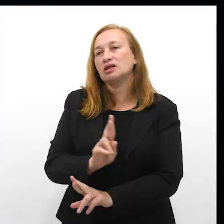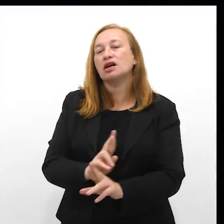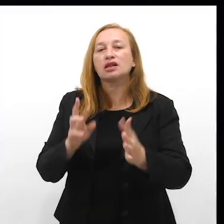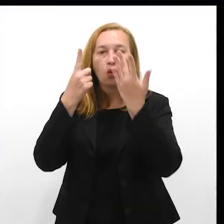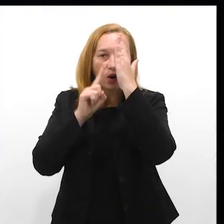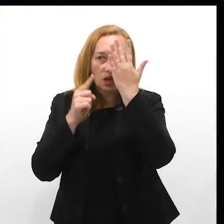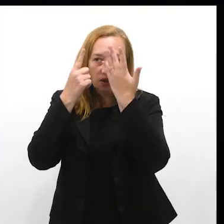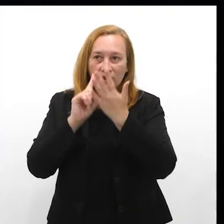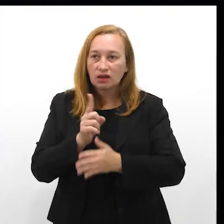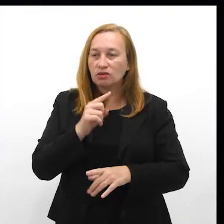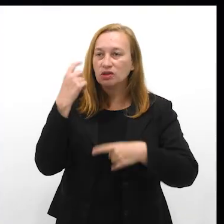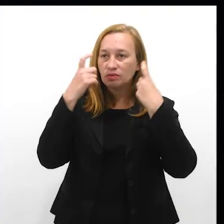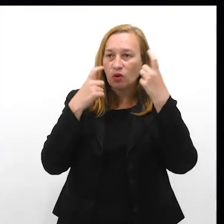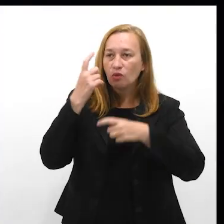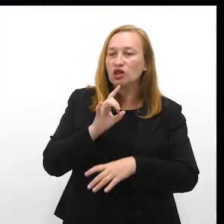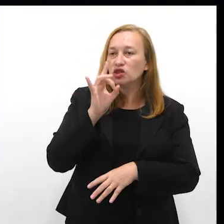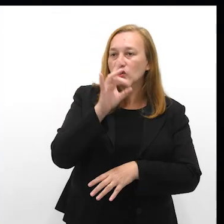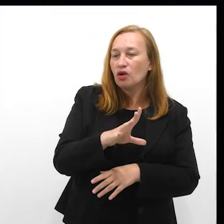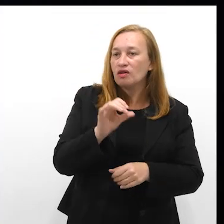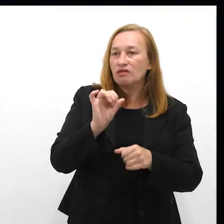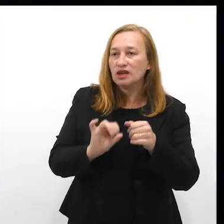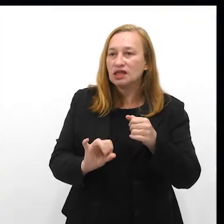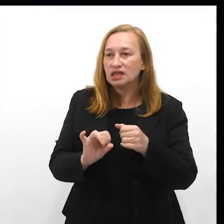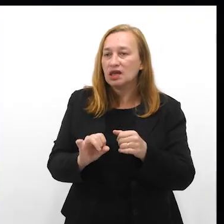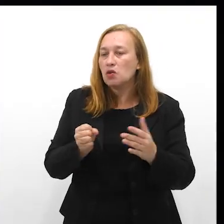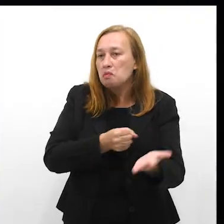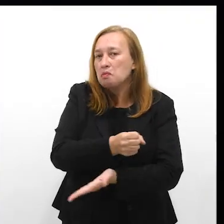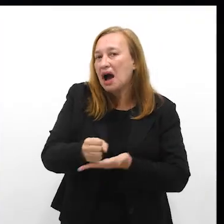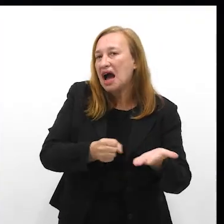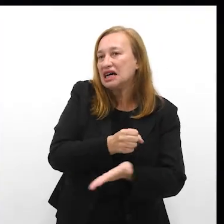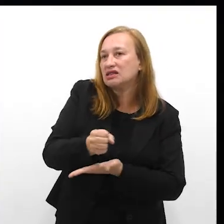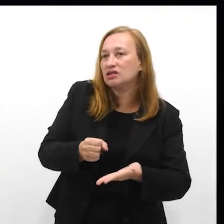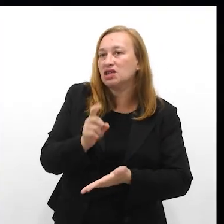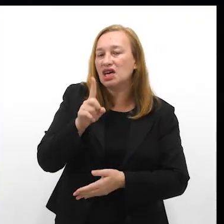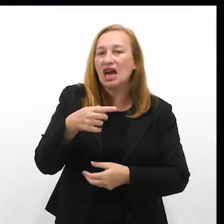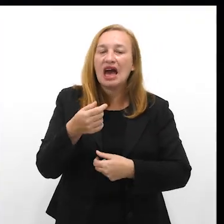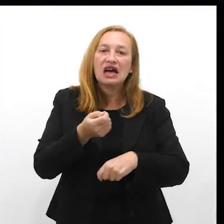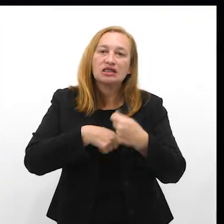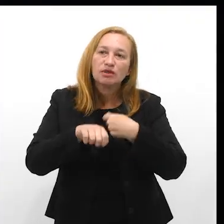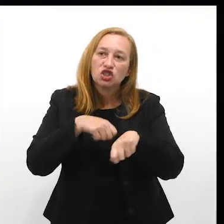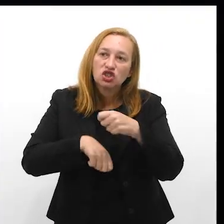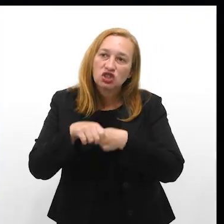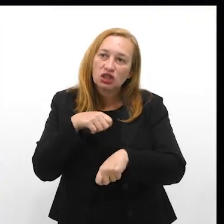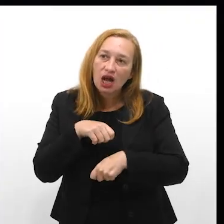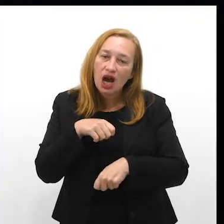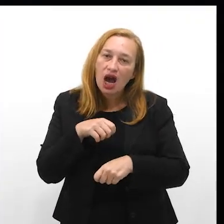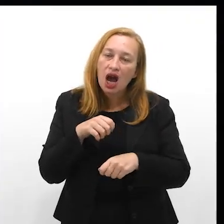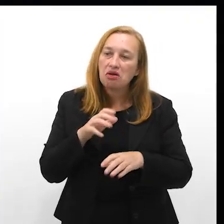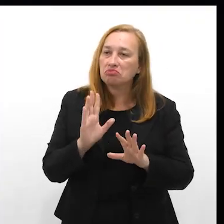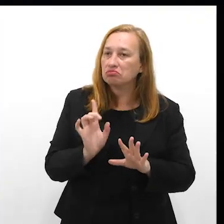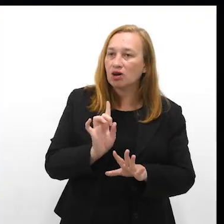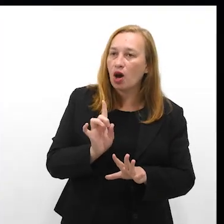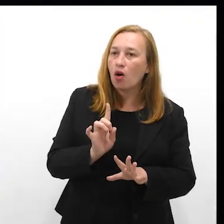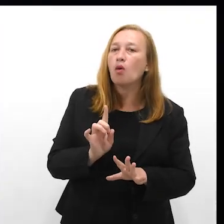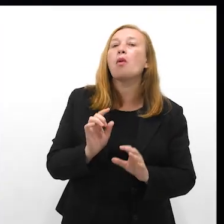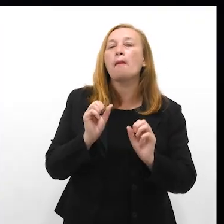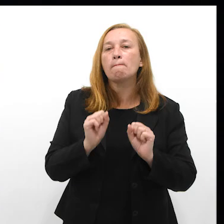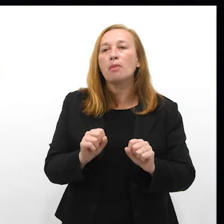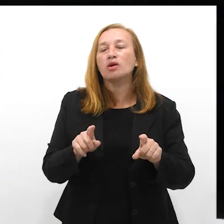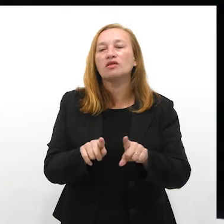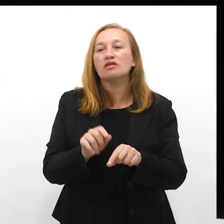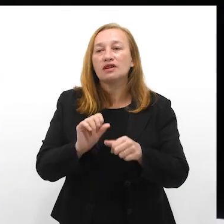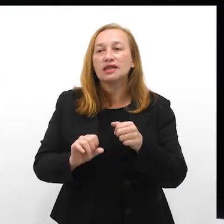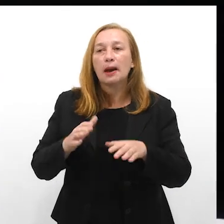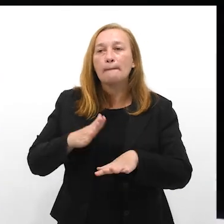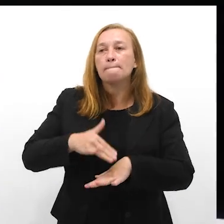relação ao carnaval. Eles não se preocupam só em fazer o básico, que é administrar e tudo. Não,